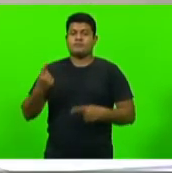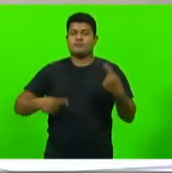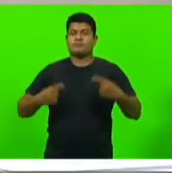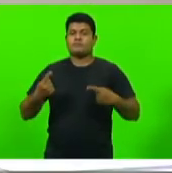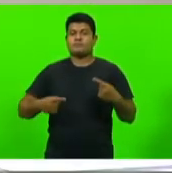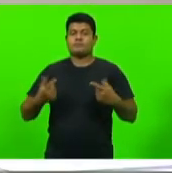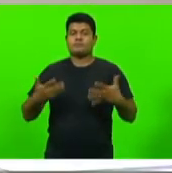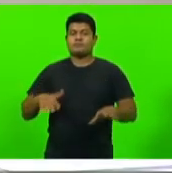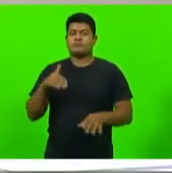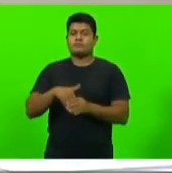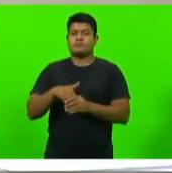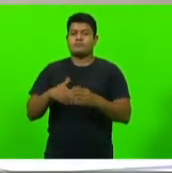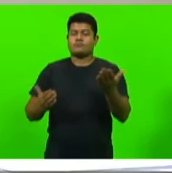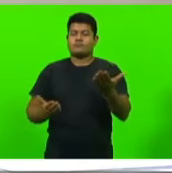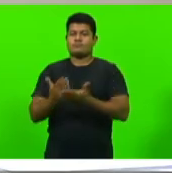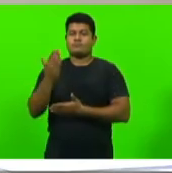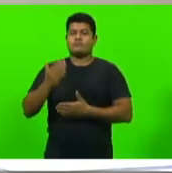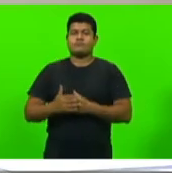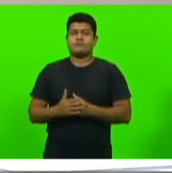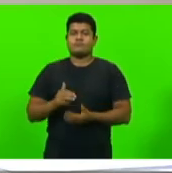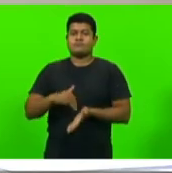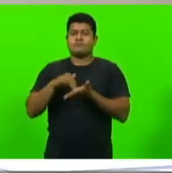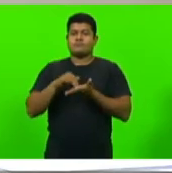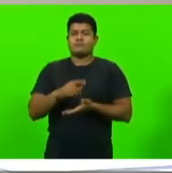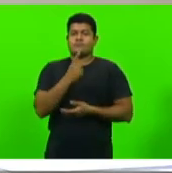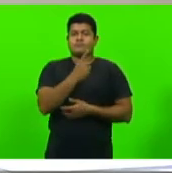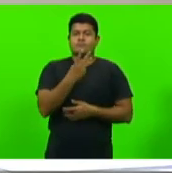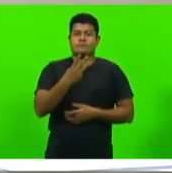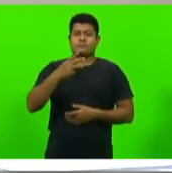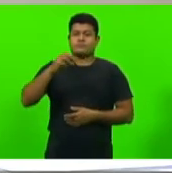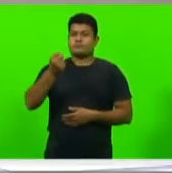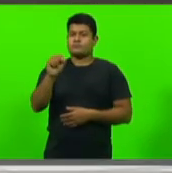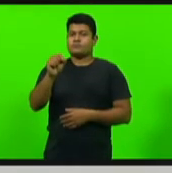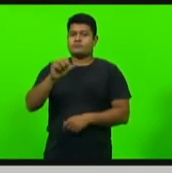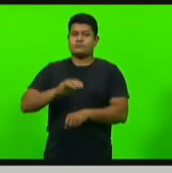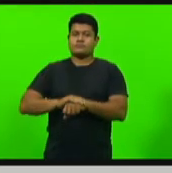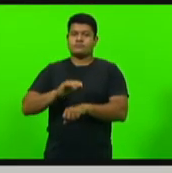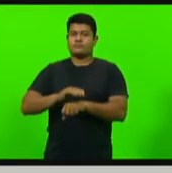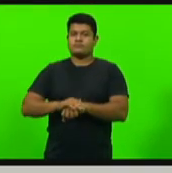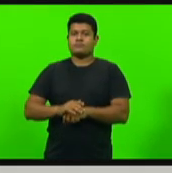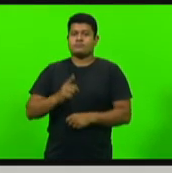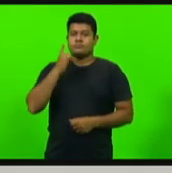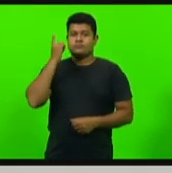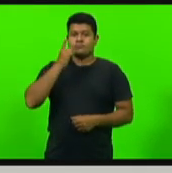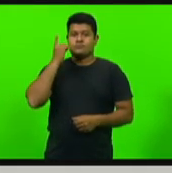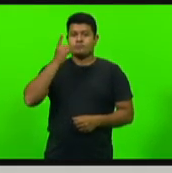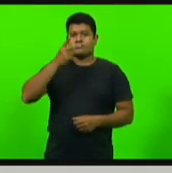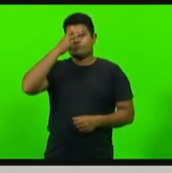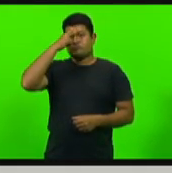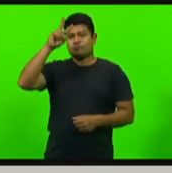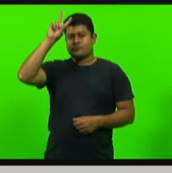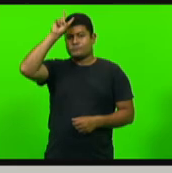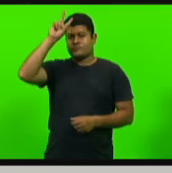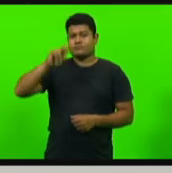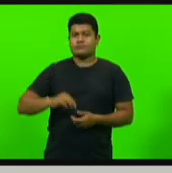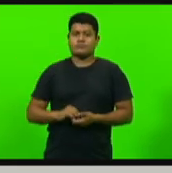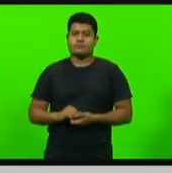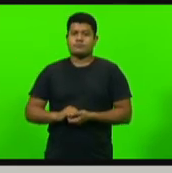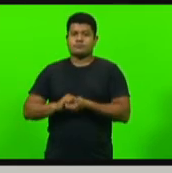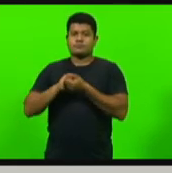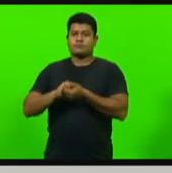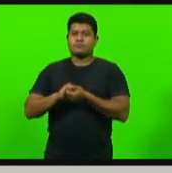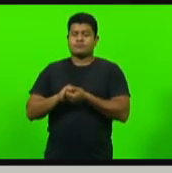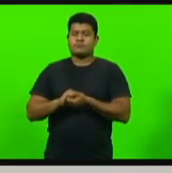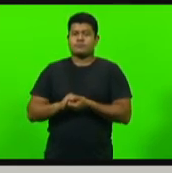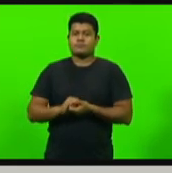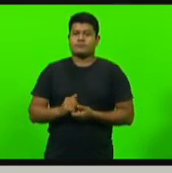votação, aprovado. Moção 138, autor deputado doutor Vicente Caropreso,